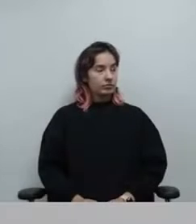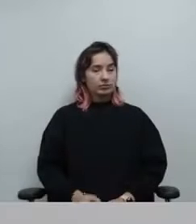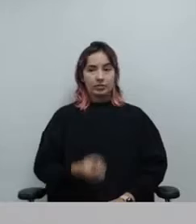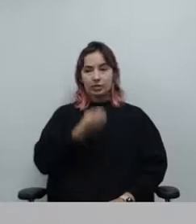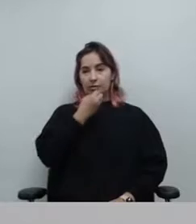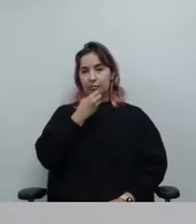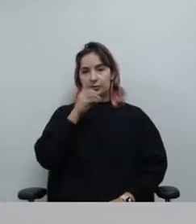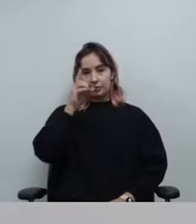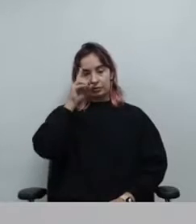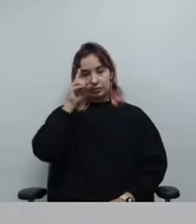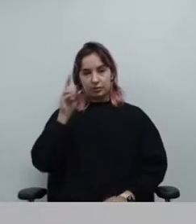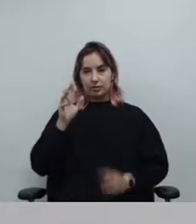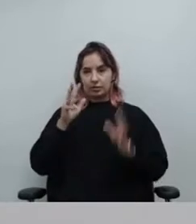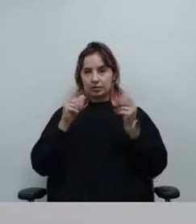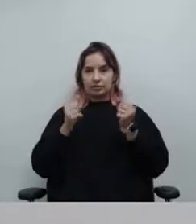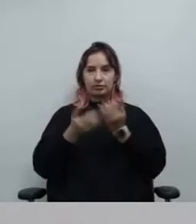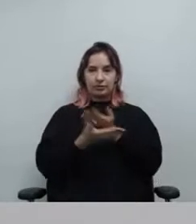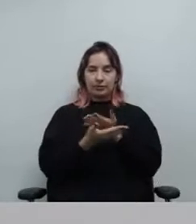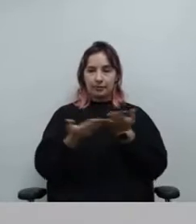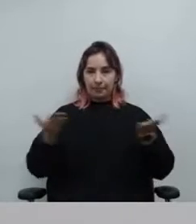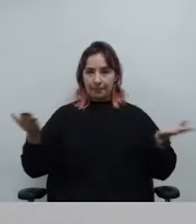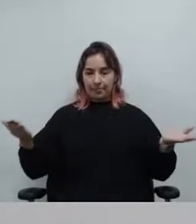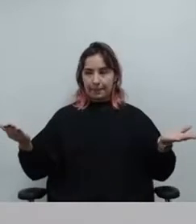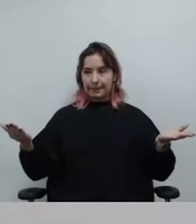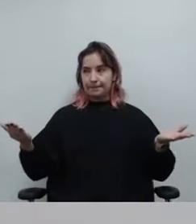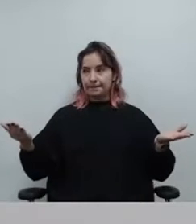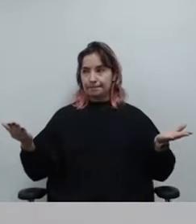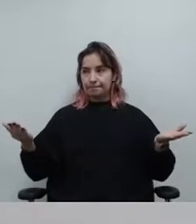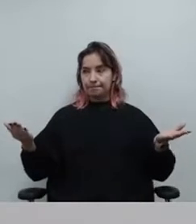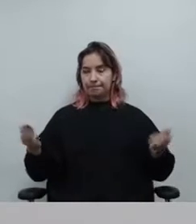Bom dia a todas e a todos.